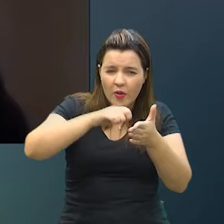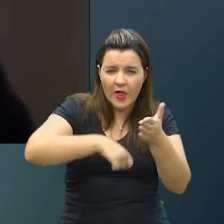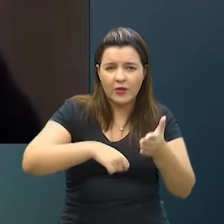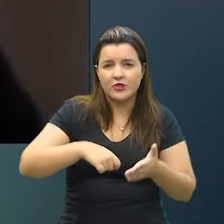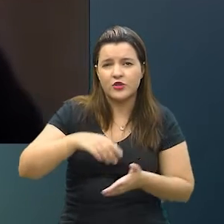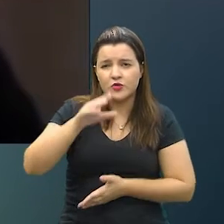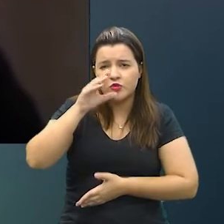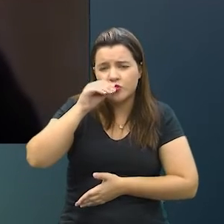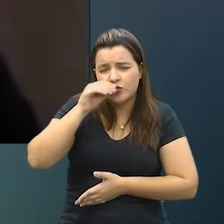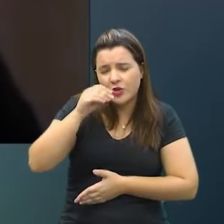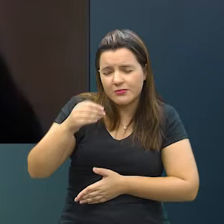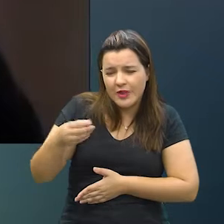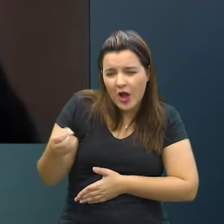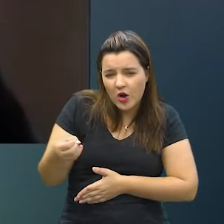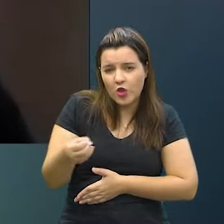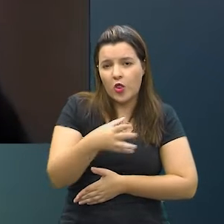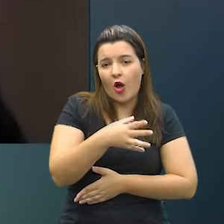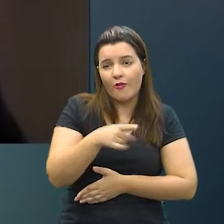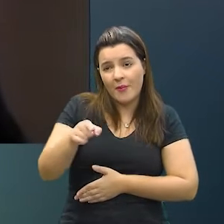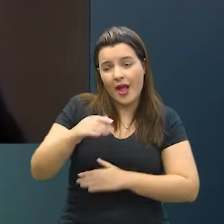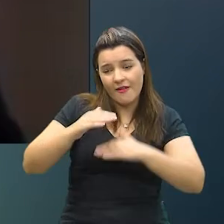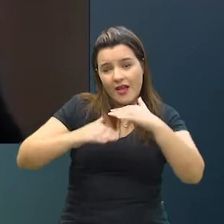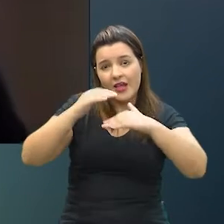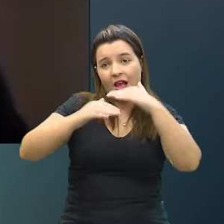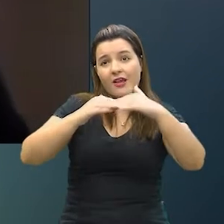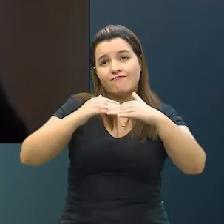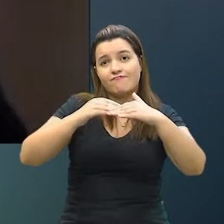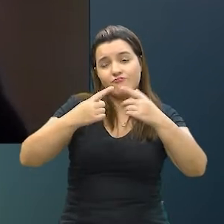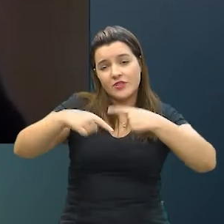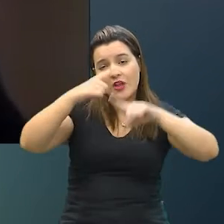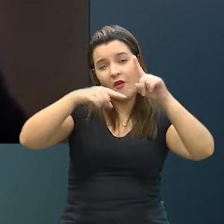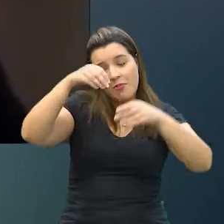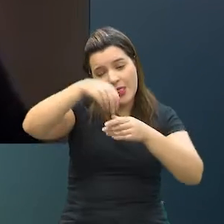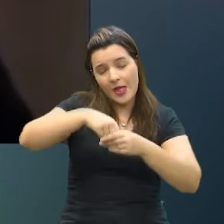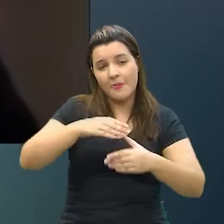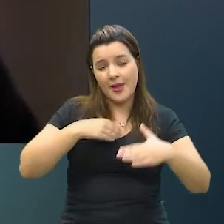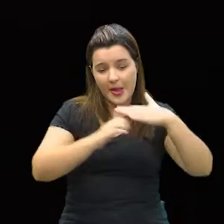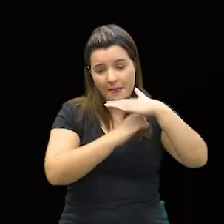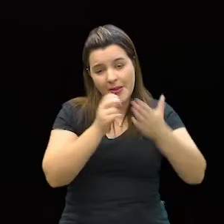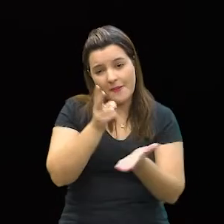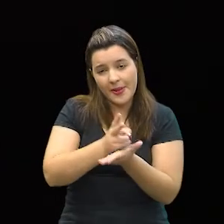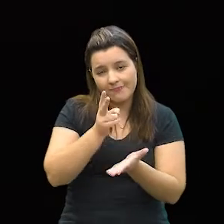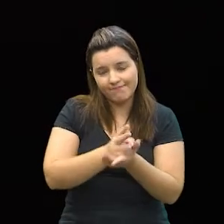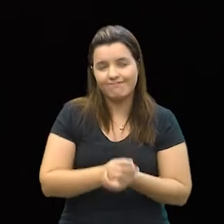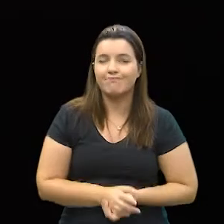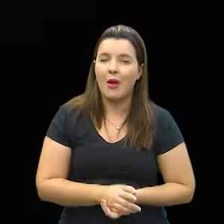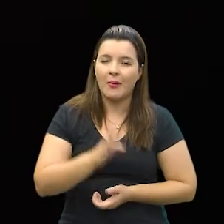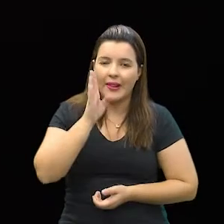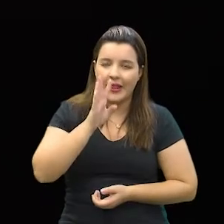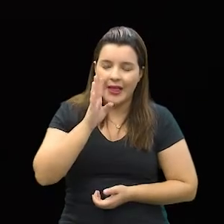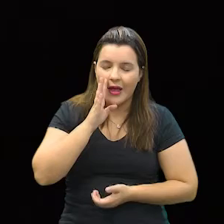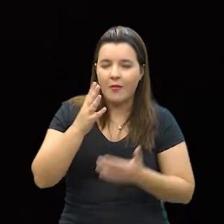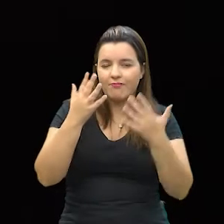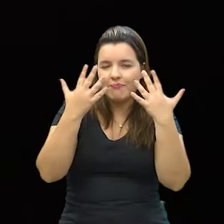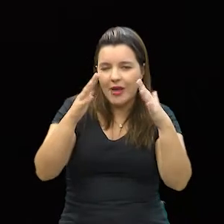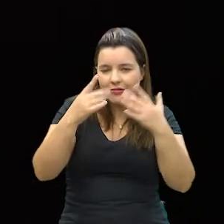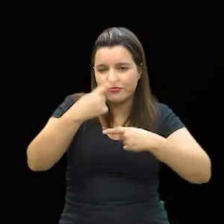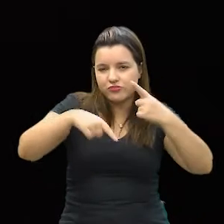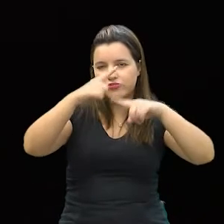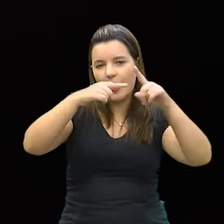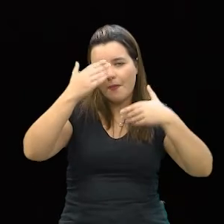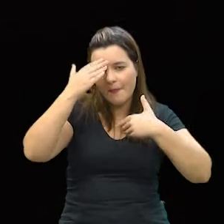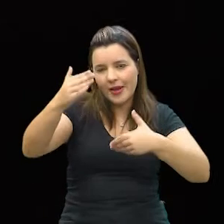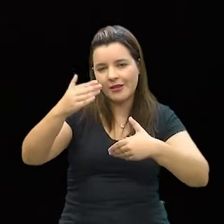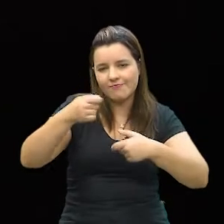júniores e formamos esse profissional aqui dentro da nossa empresa, né? Tá certo, então. A gente deseja muito